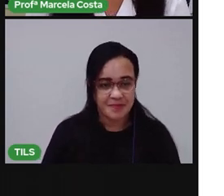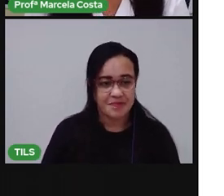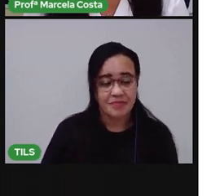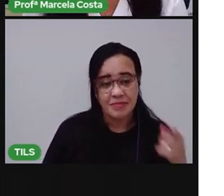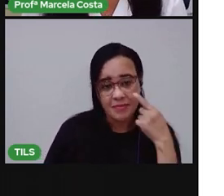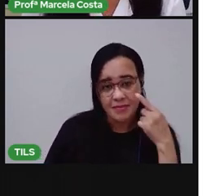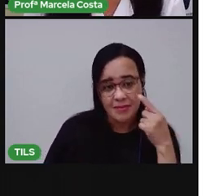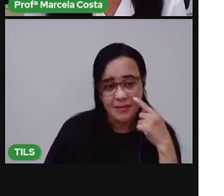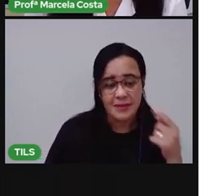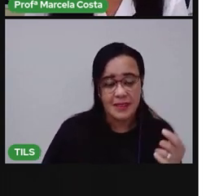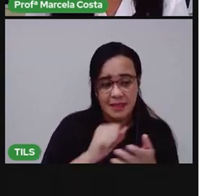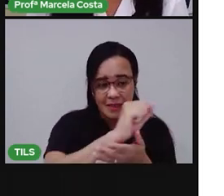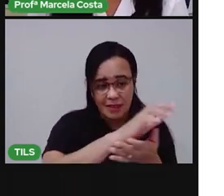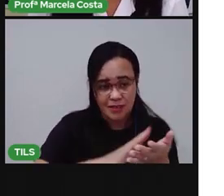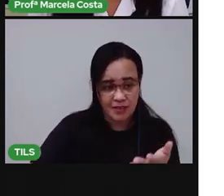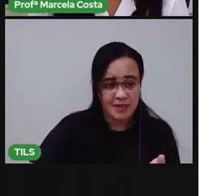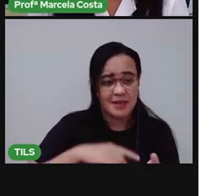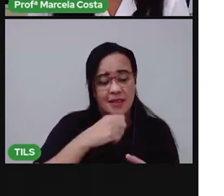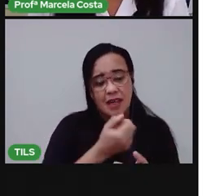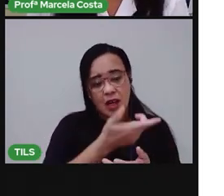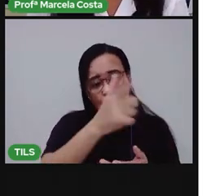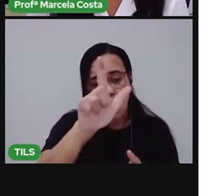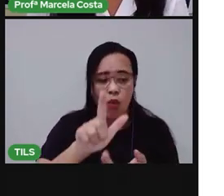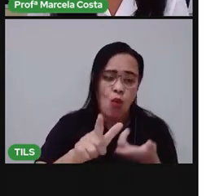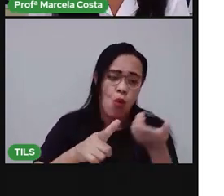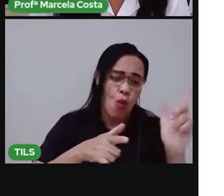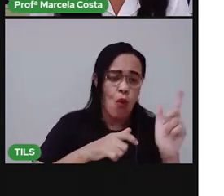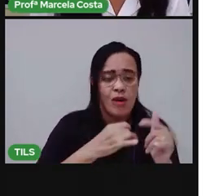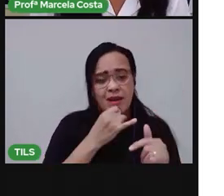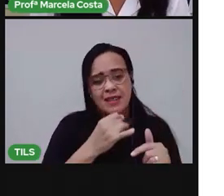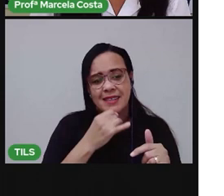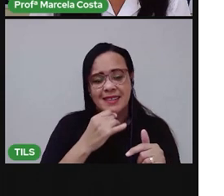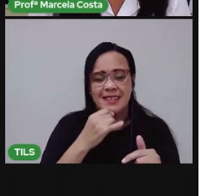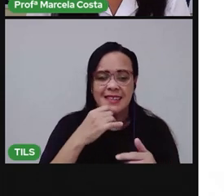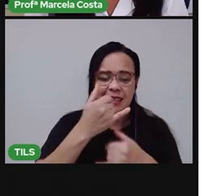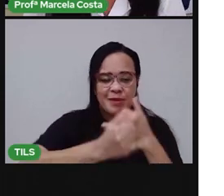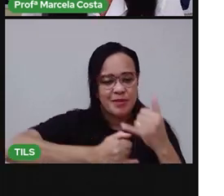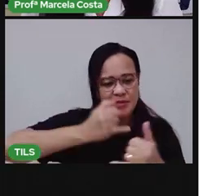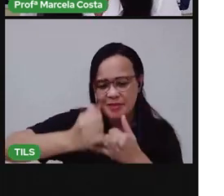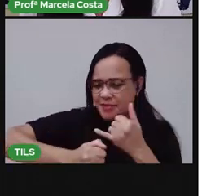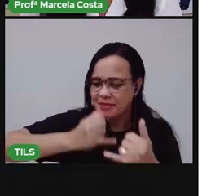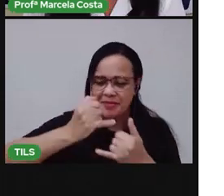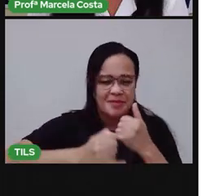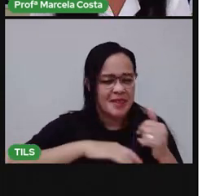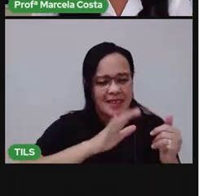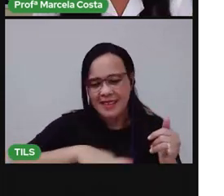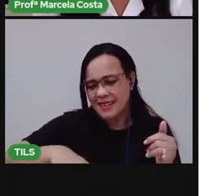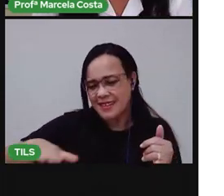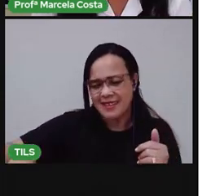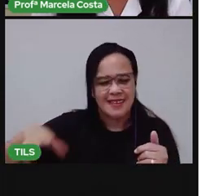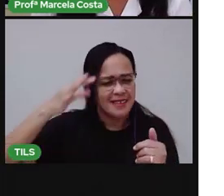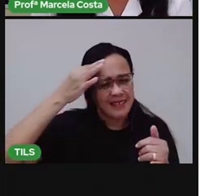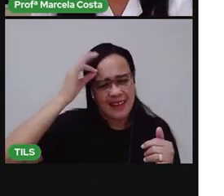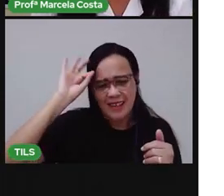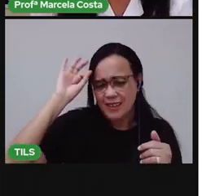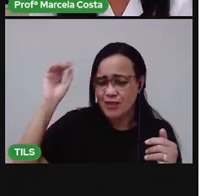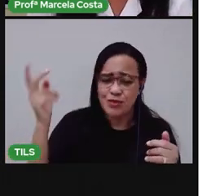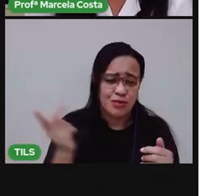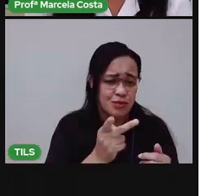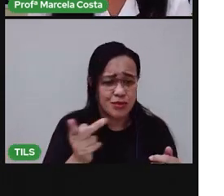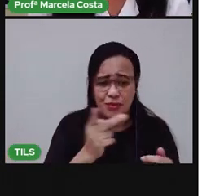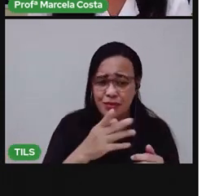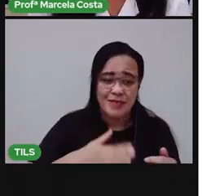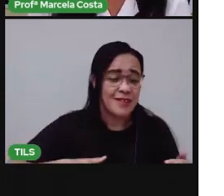Vamos ver agora alguns outros exemplos de atividades de lazer que tanto crianças quanto adultos podem